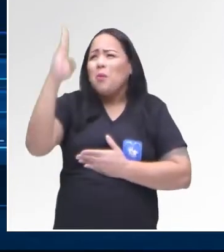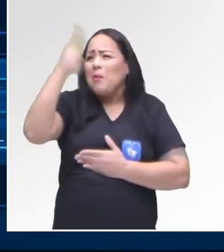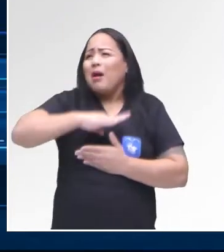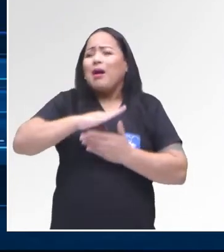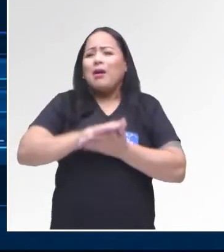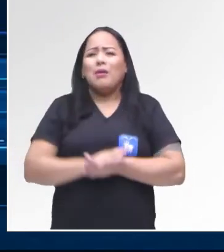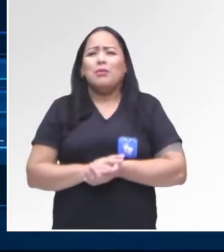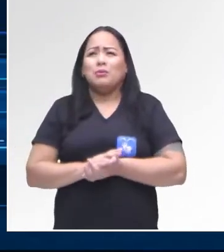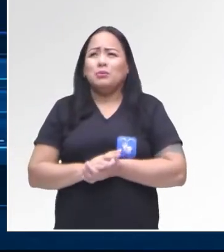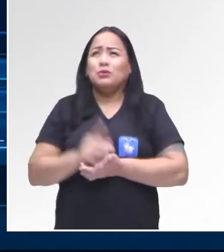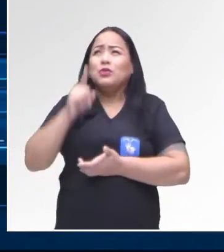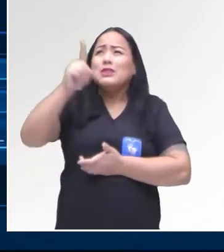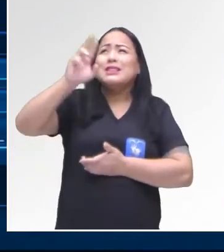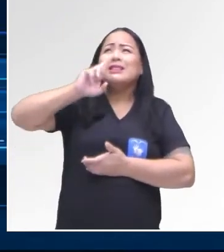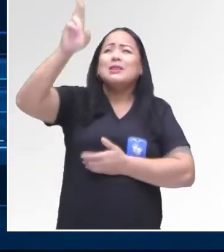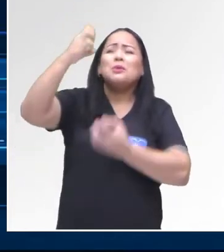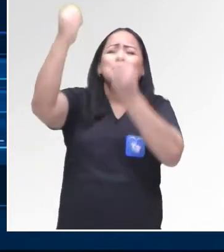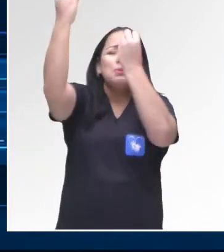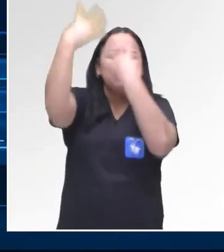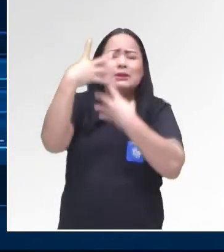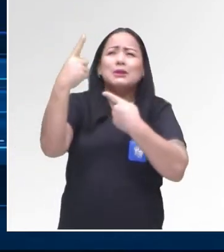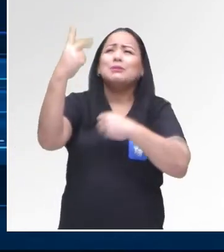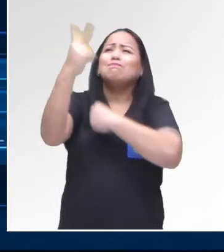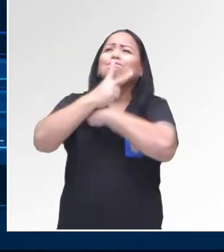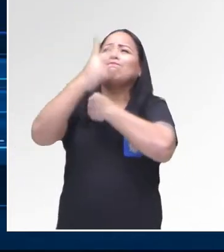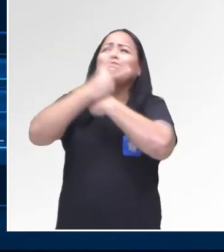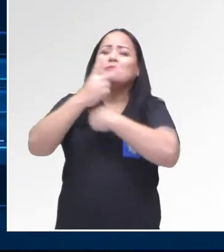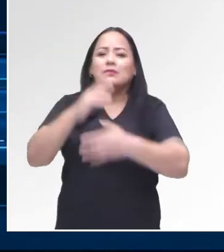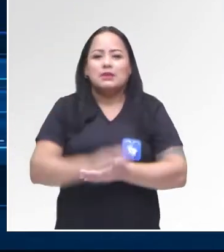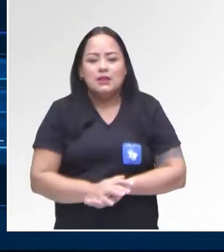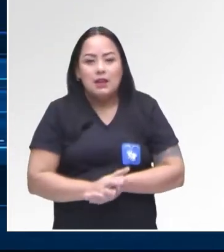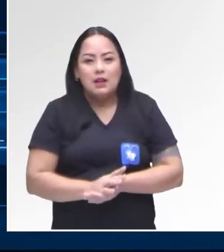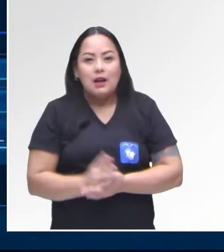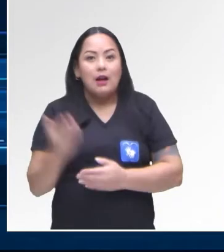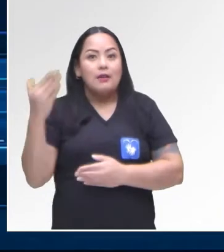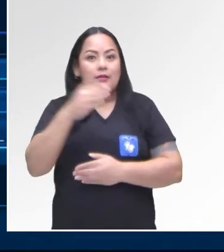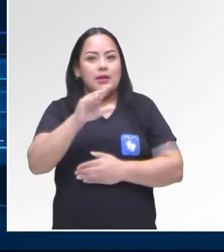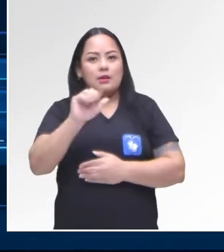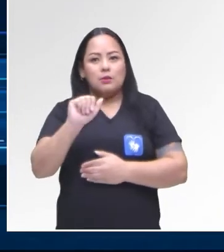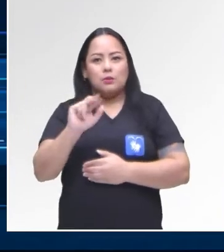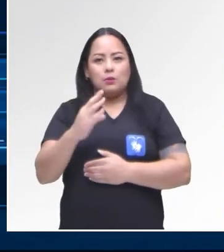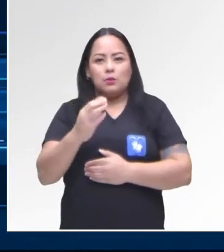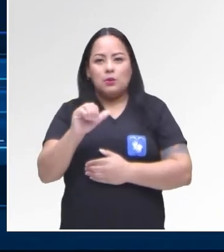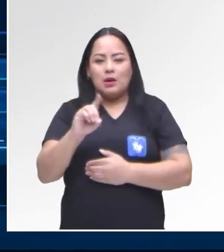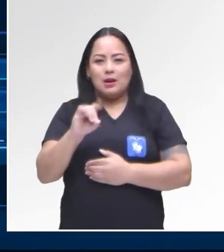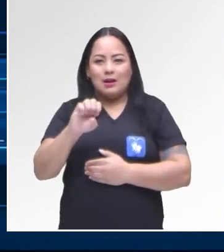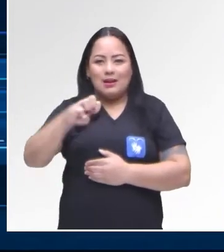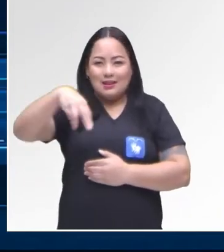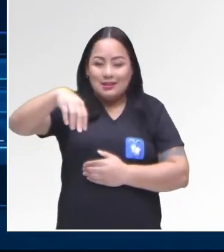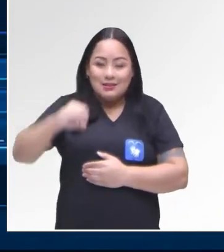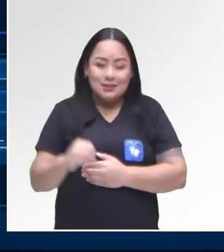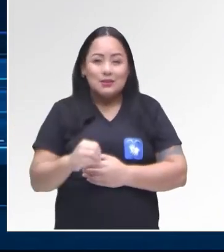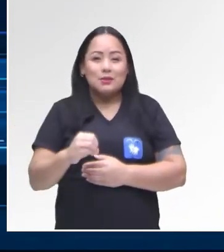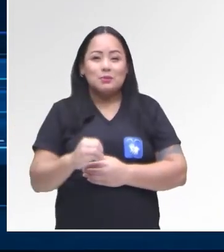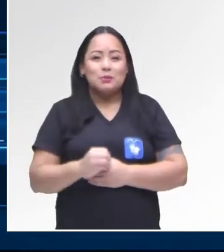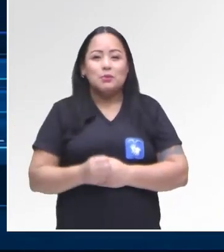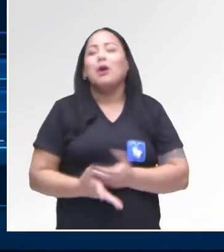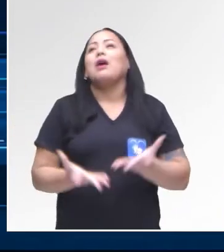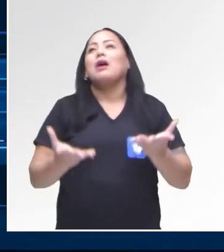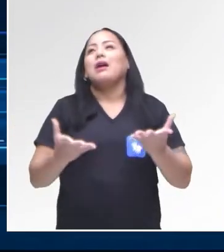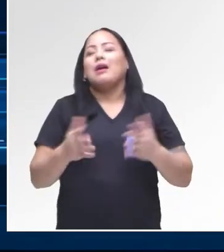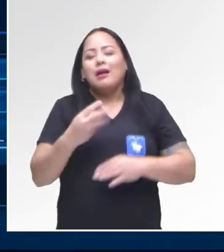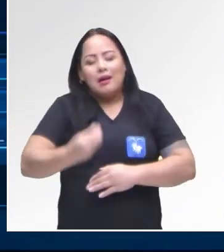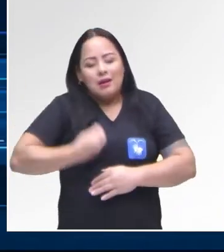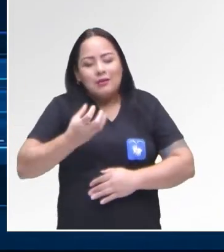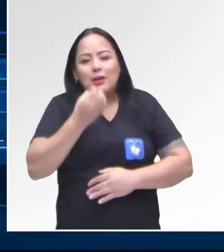do teu domínio, da tua proteção, Senhor. Aí vem para o arcadismo, Vitor e Léo, que vida boa, sapo caiu na lagoa, sou